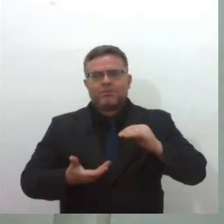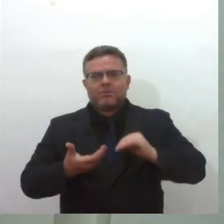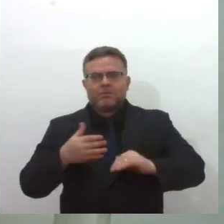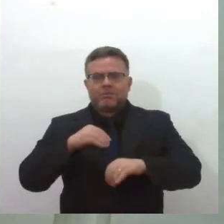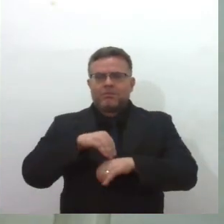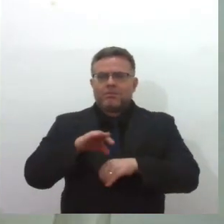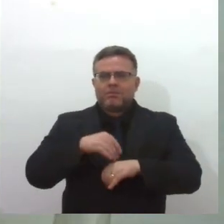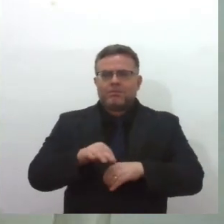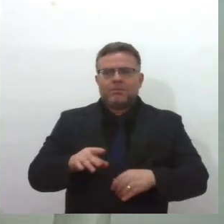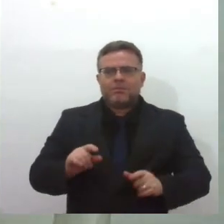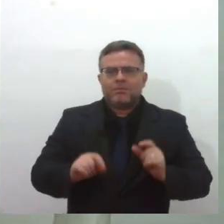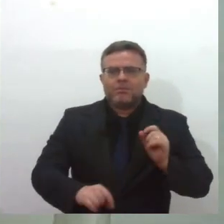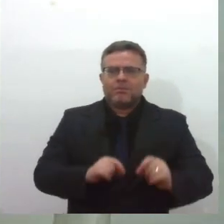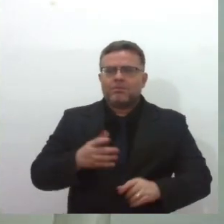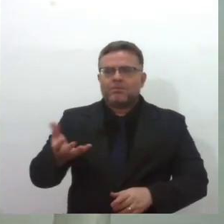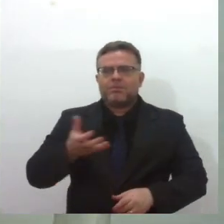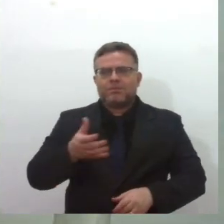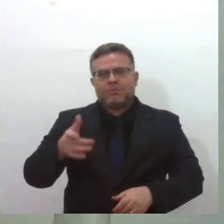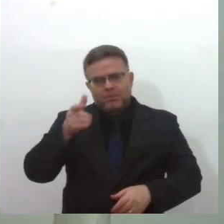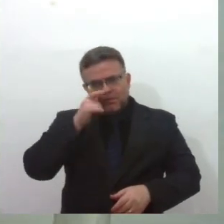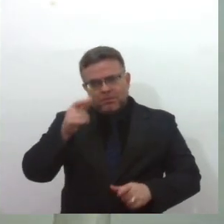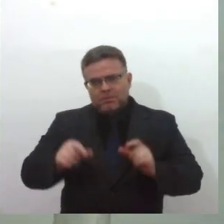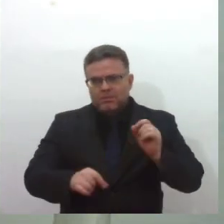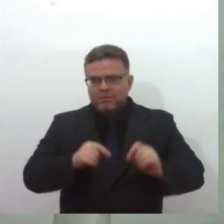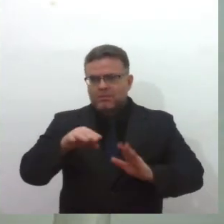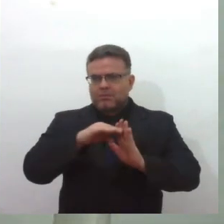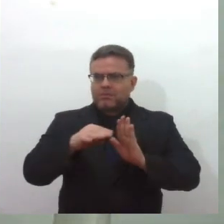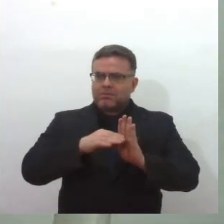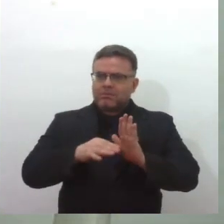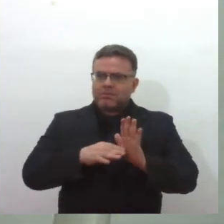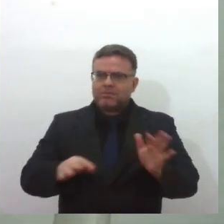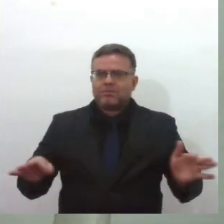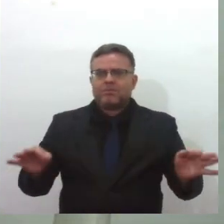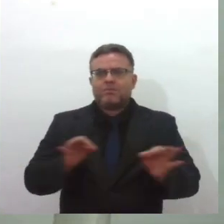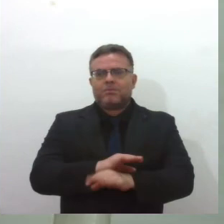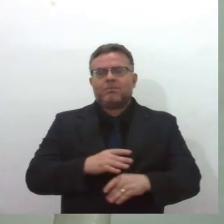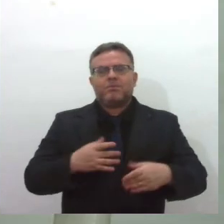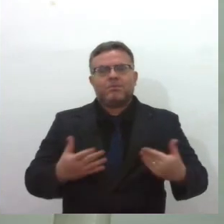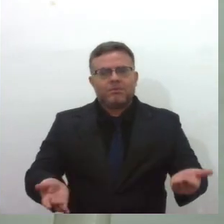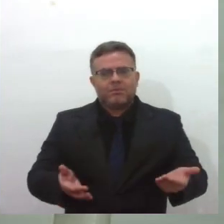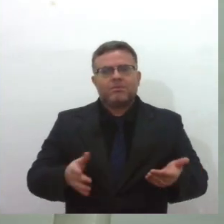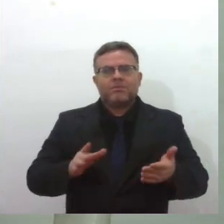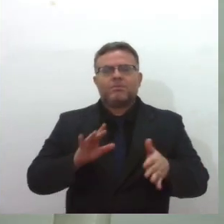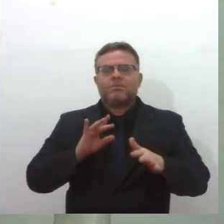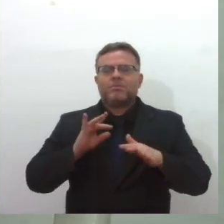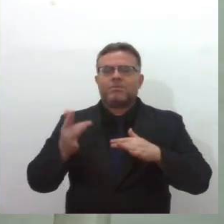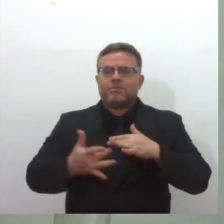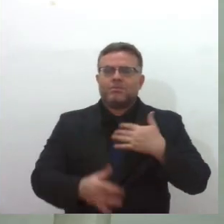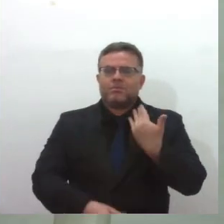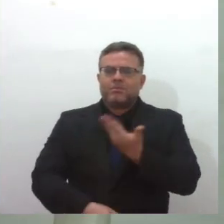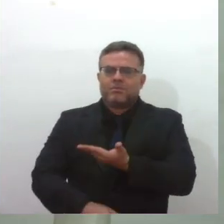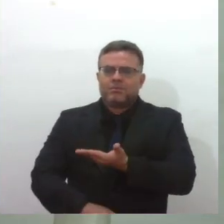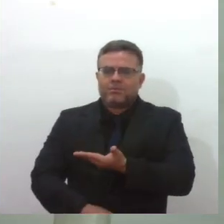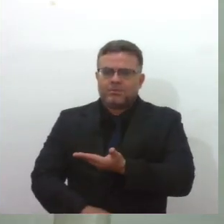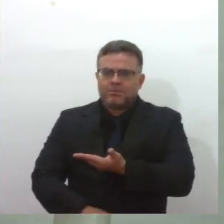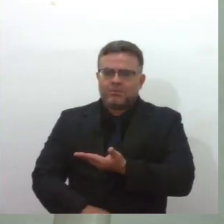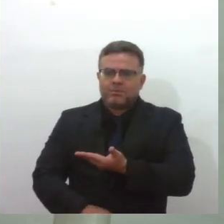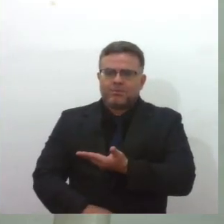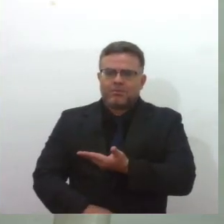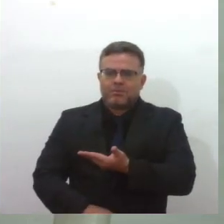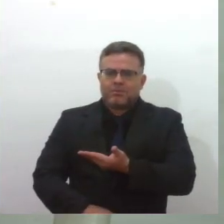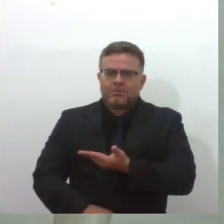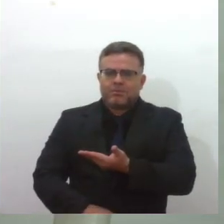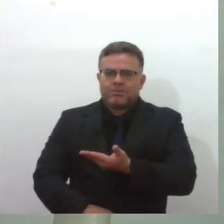mas lembre-se, se quiser acompanhar a nossa programação pelas redes sociais, no Face e no Instagram, é o @TVLese5.2, no Twitter,